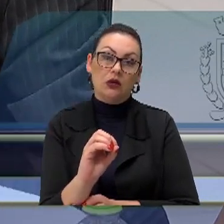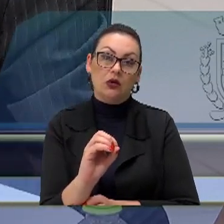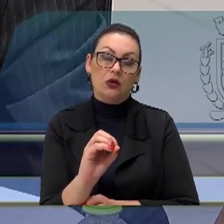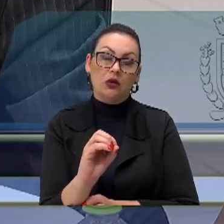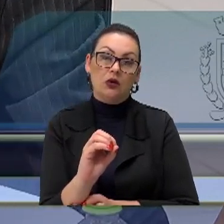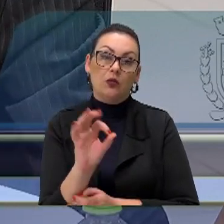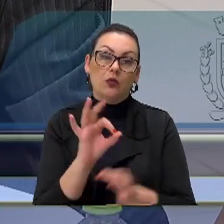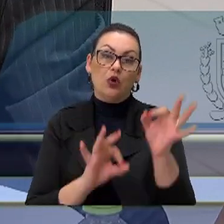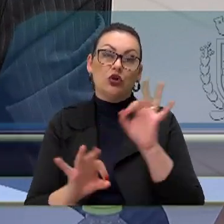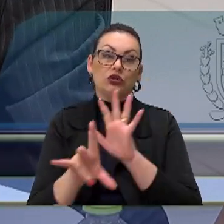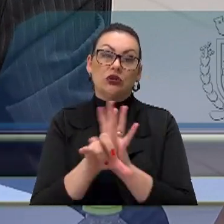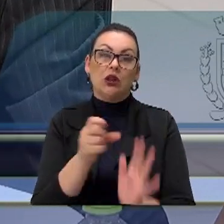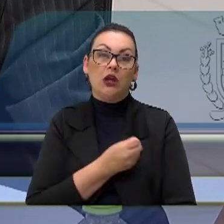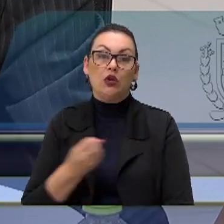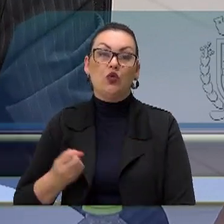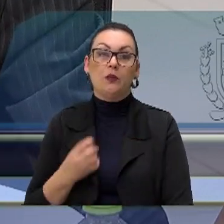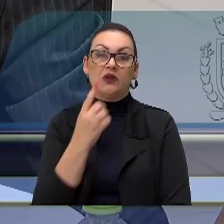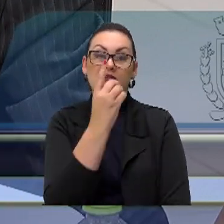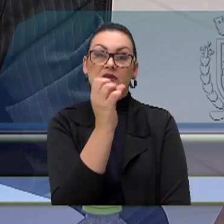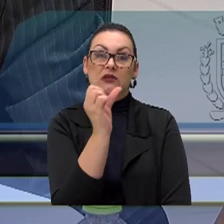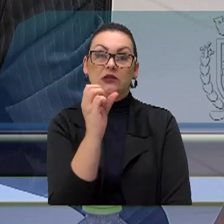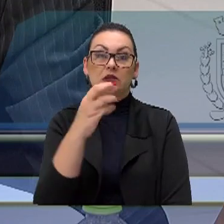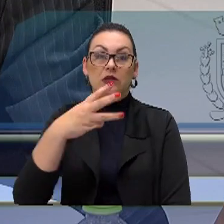que é o projeto de lei número